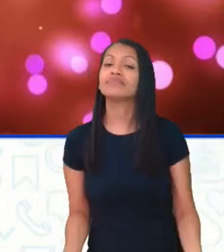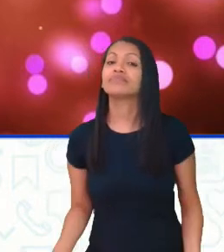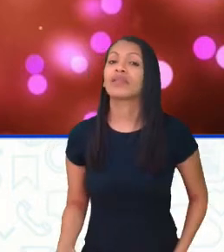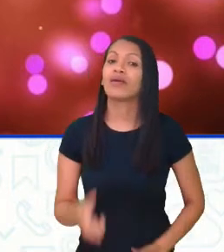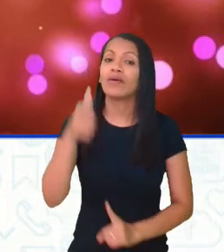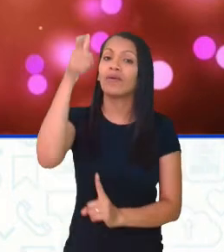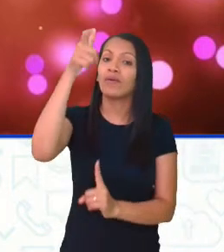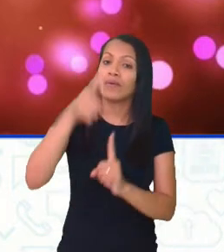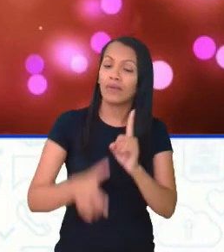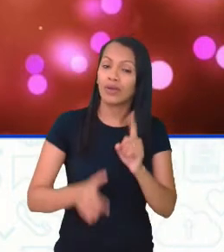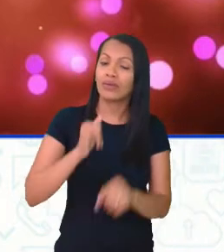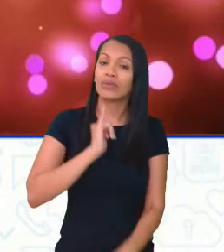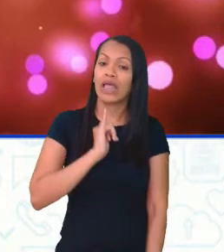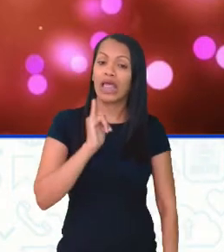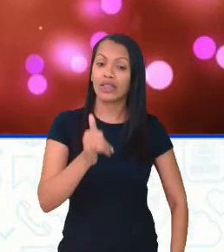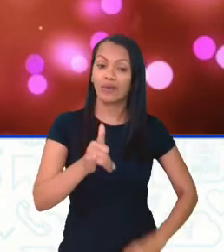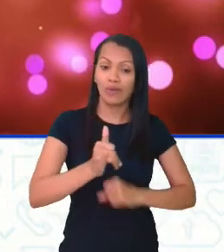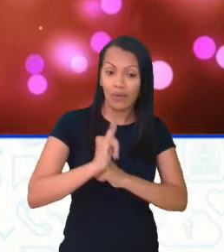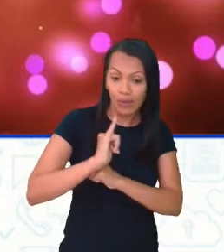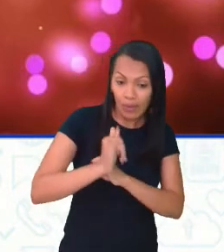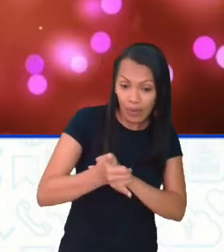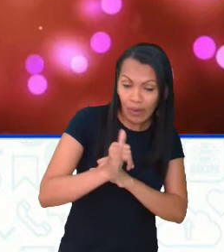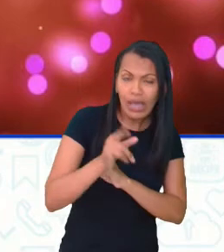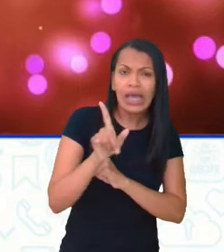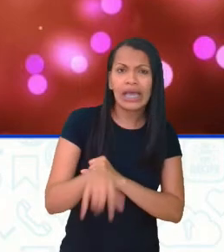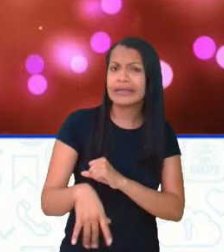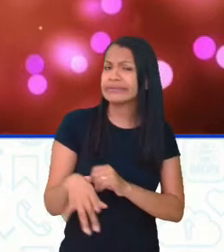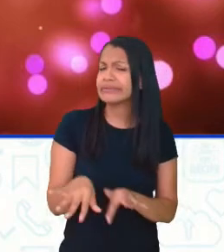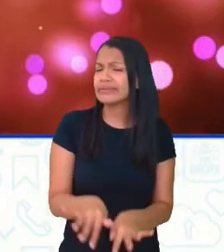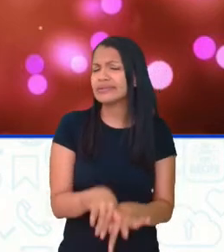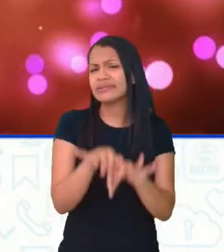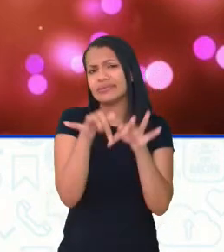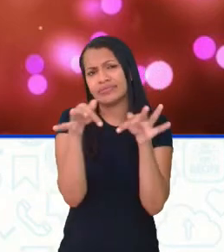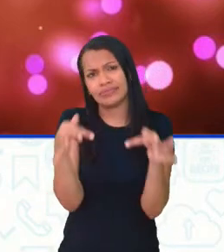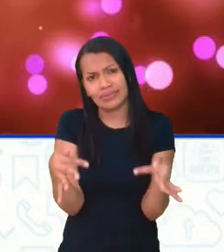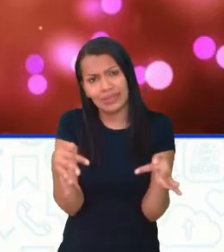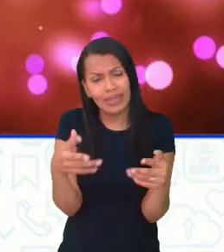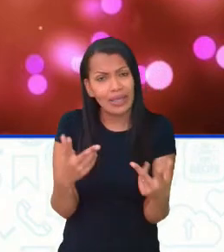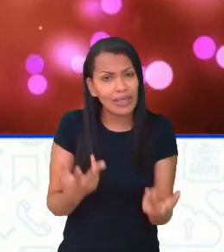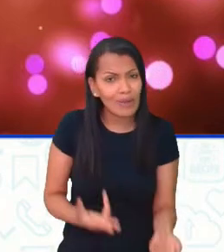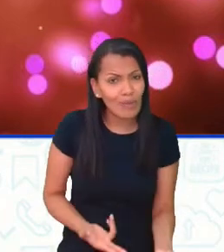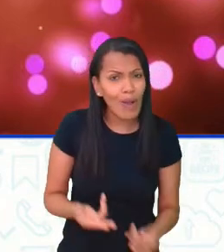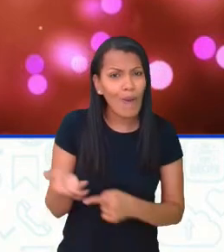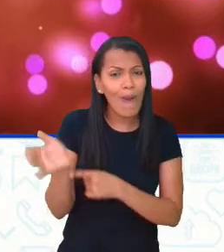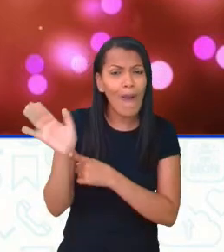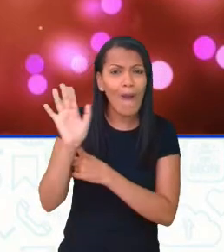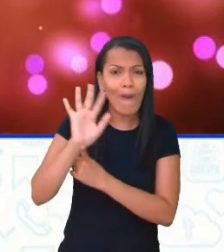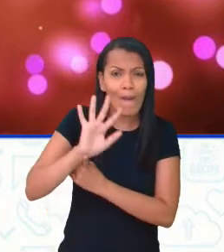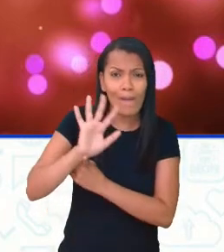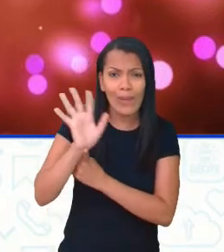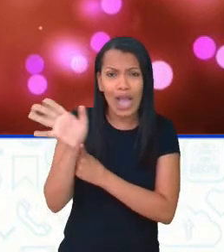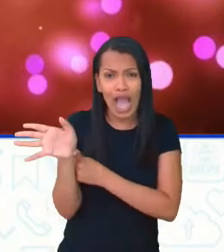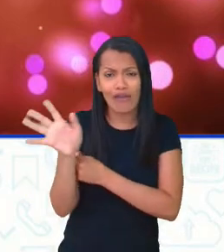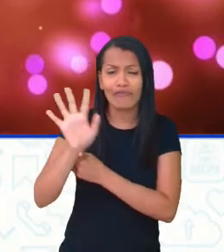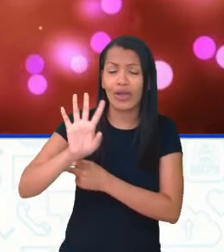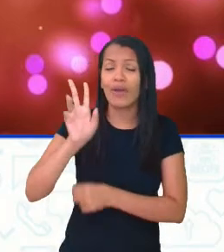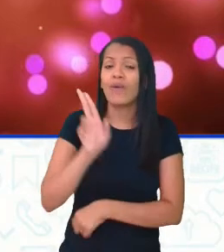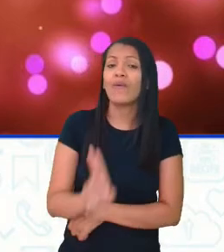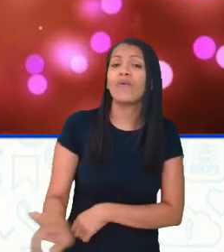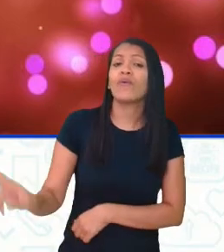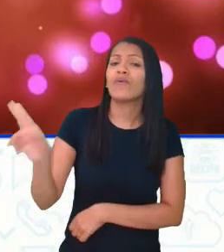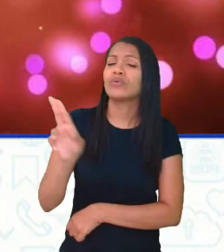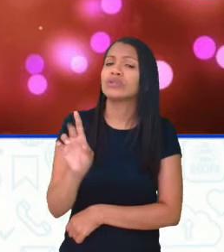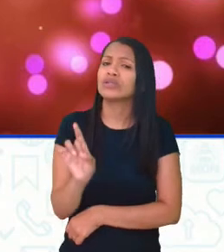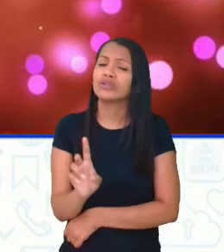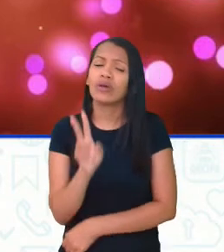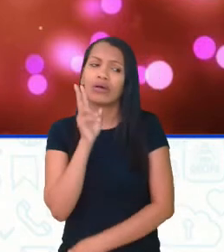narrador dessa crônica é tão simples quanto o pavão. Pois é. Ele utiliza só